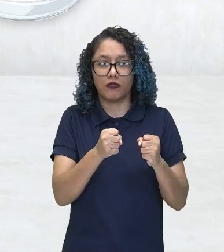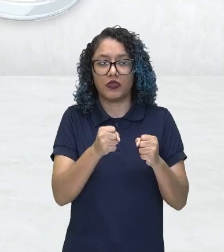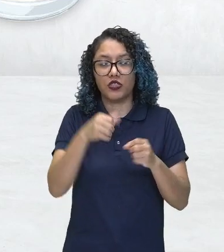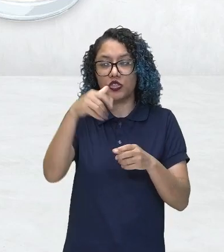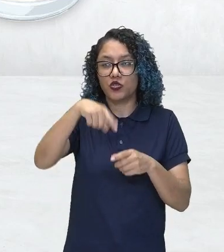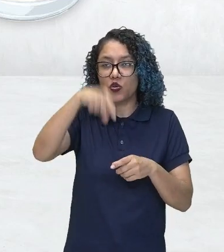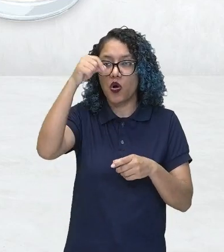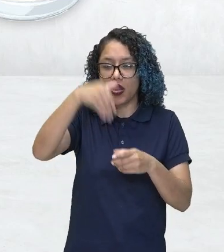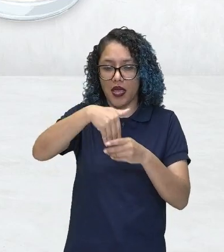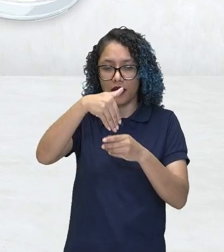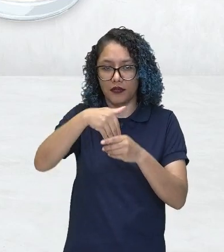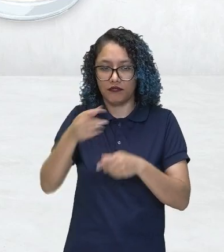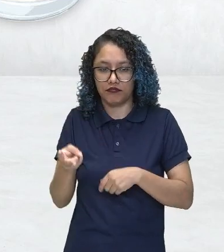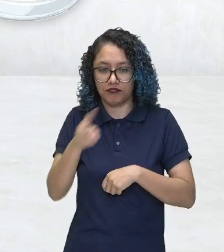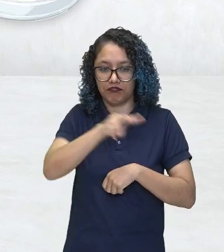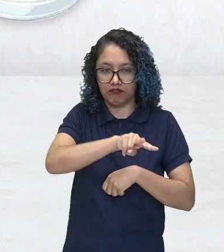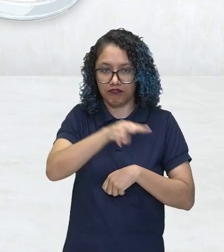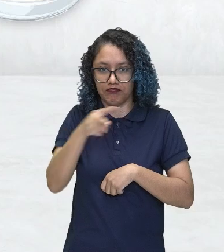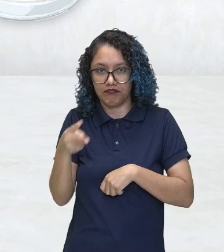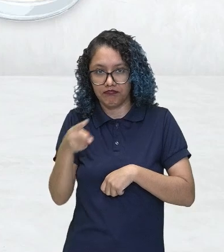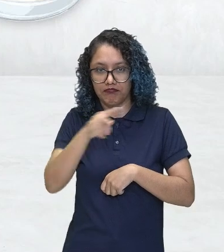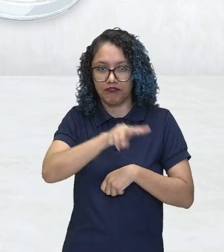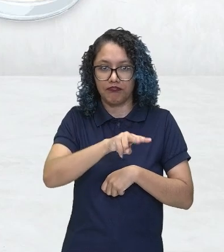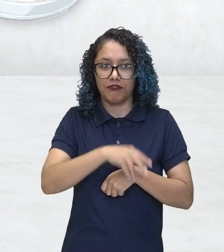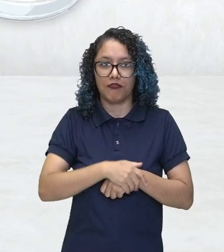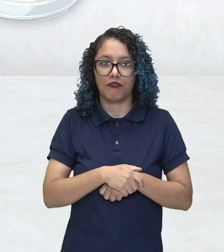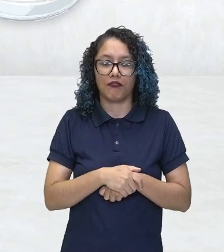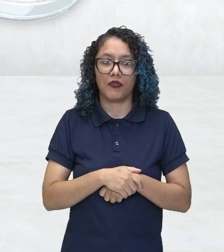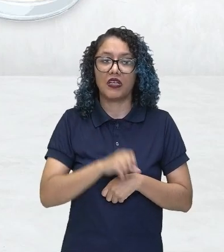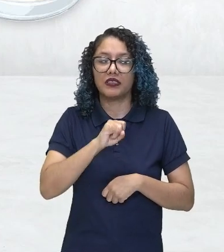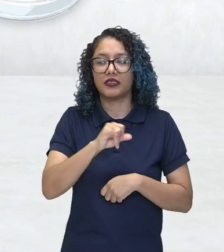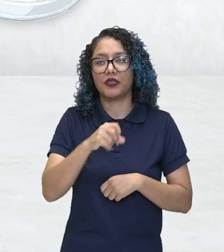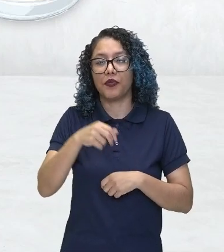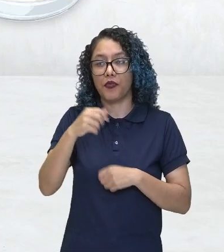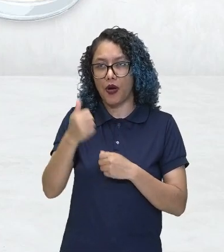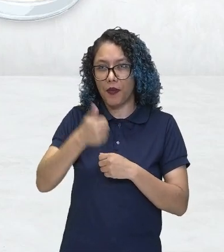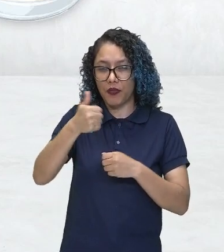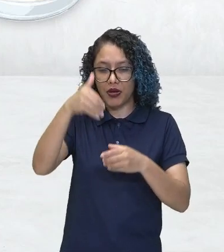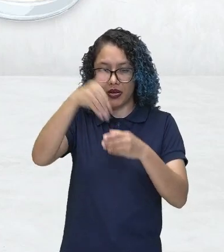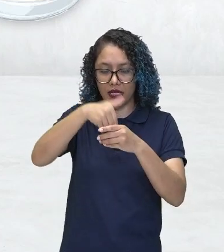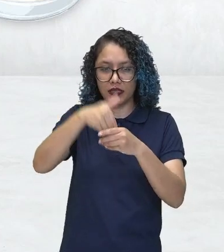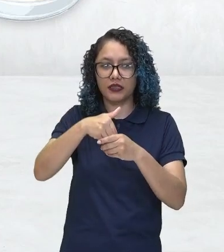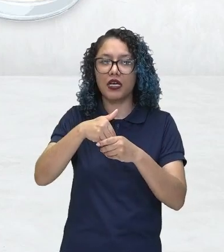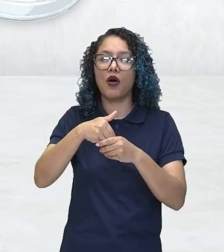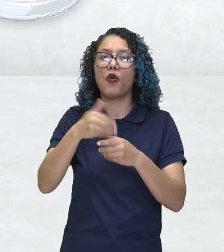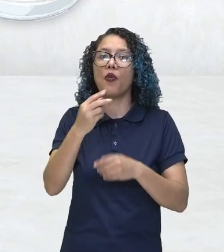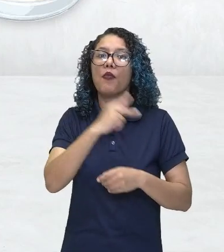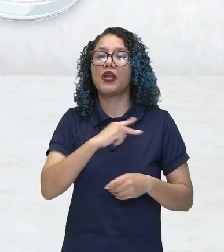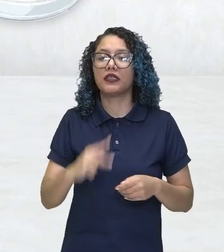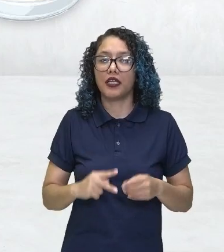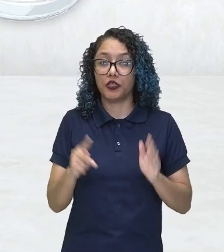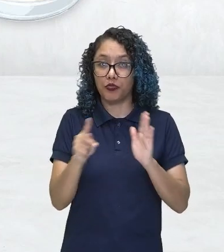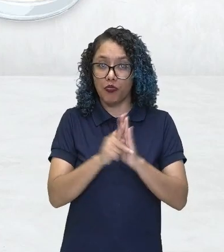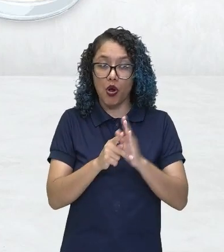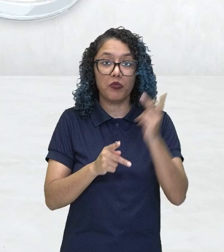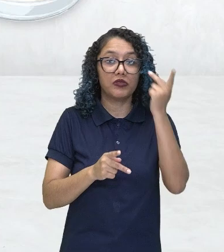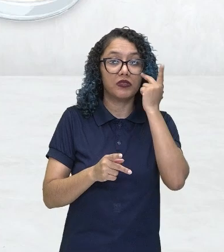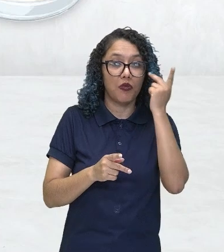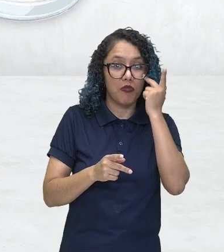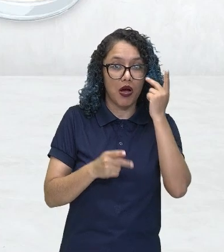Então, os presidentes da República saíam numa eleição de São Paulo, né, da força dos